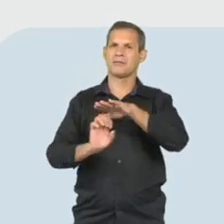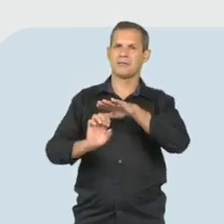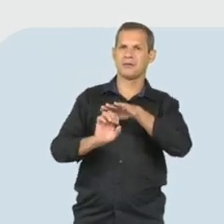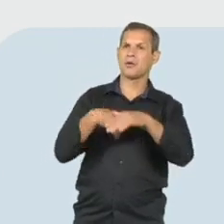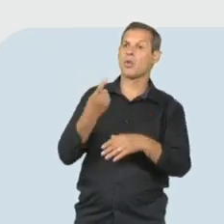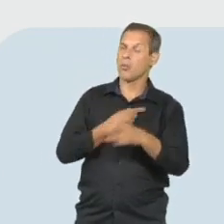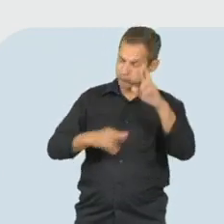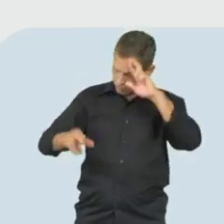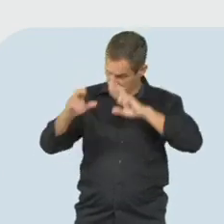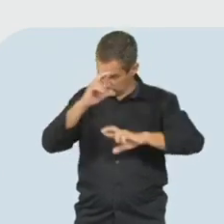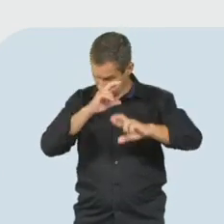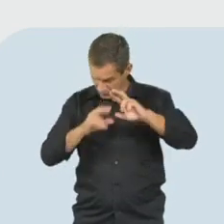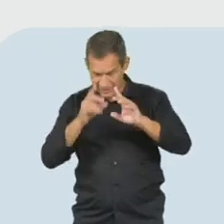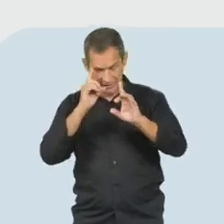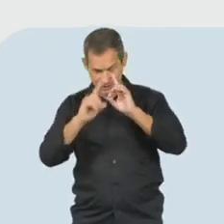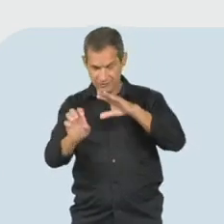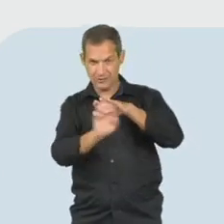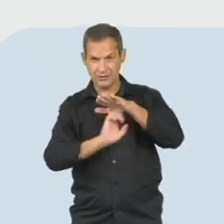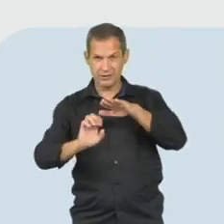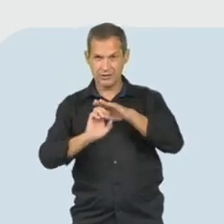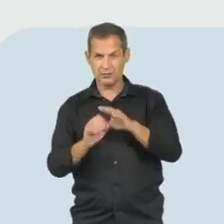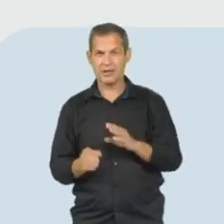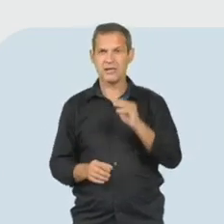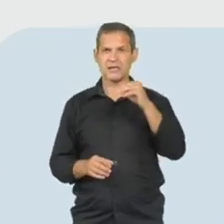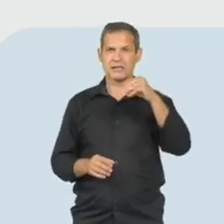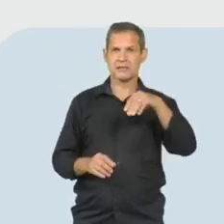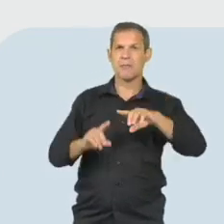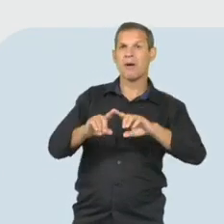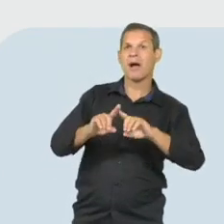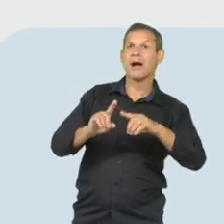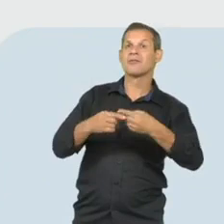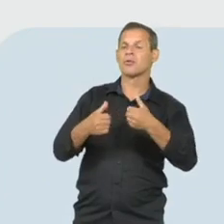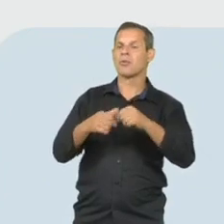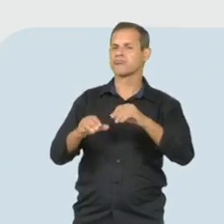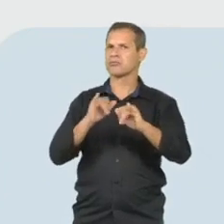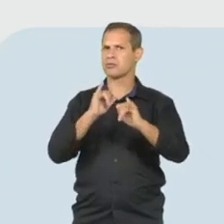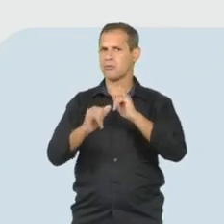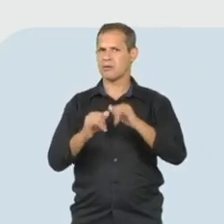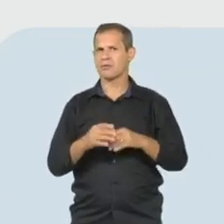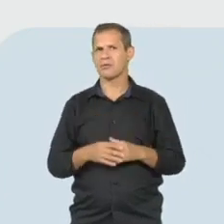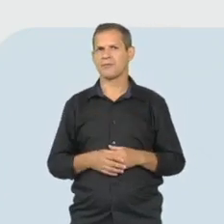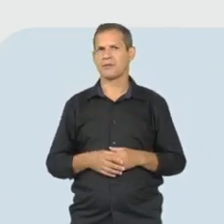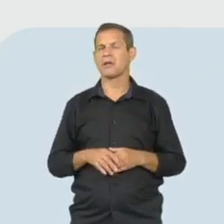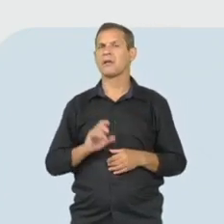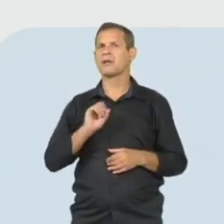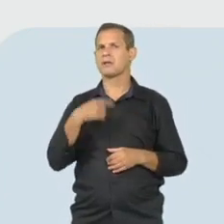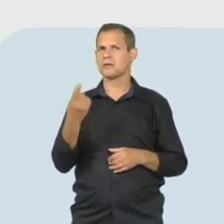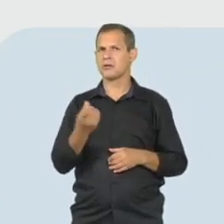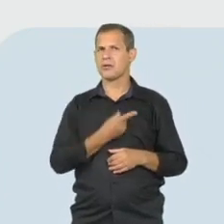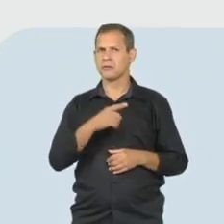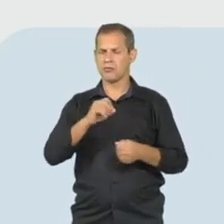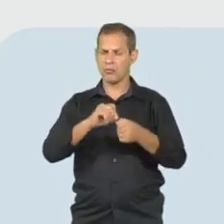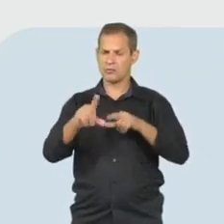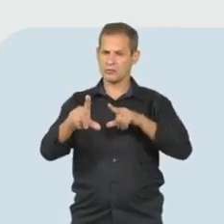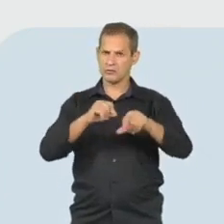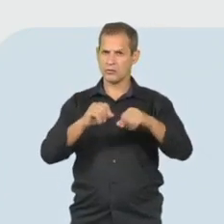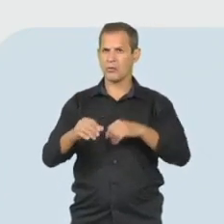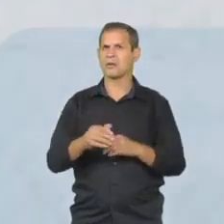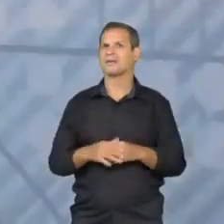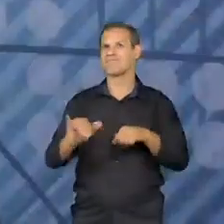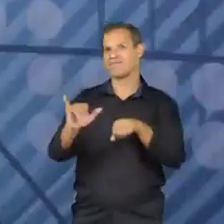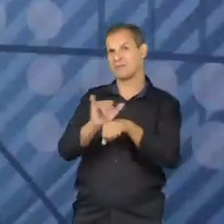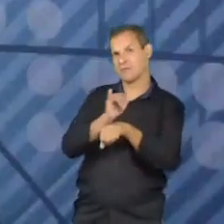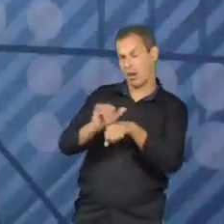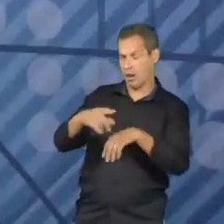gente está analisando dados da empresa M, e aí com base nessas informações é que a gente vai tomar as nossas decisões